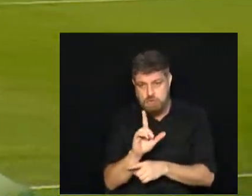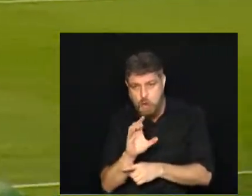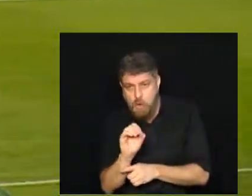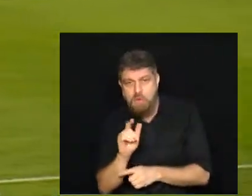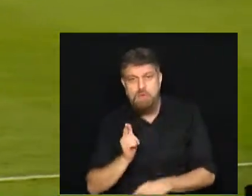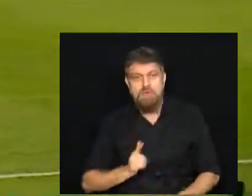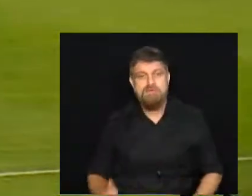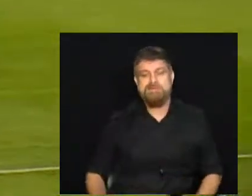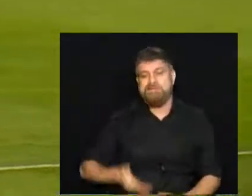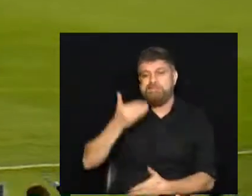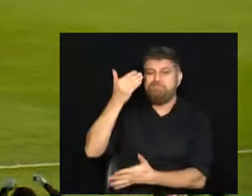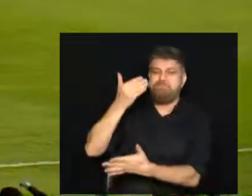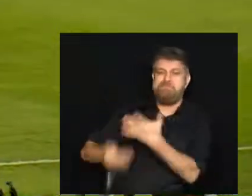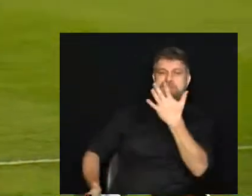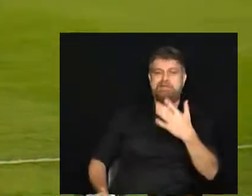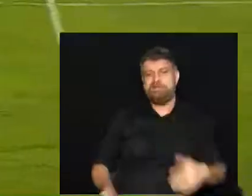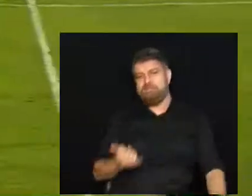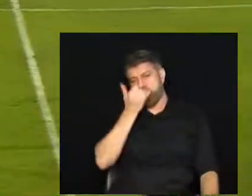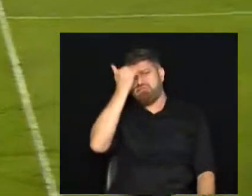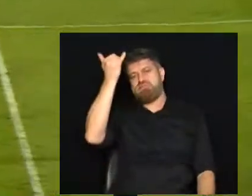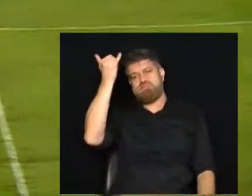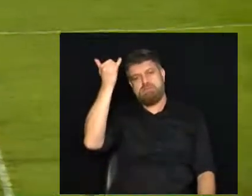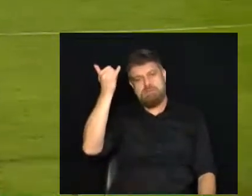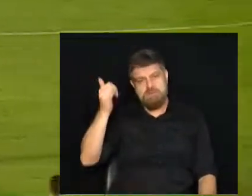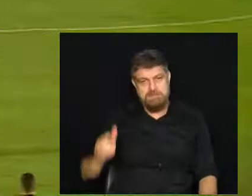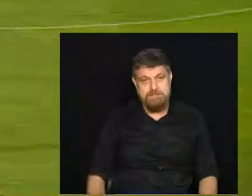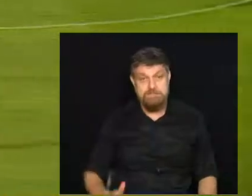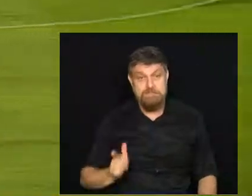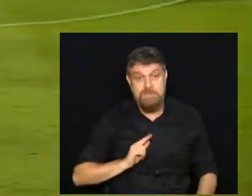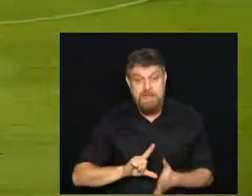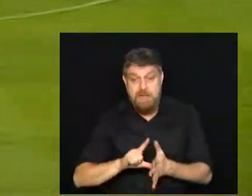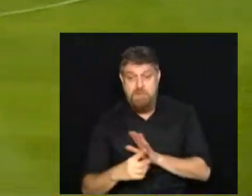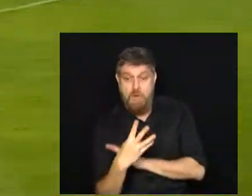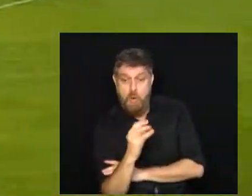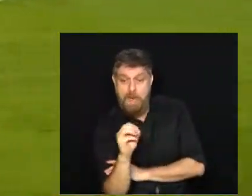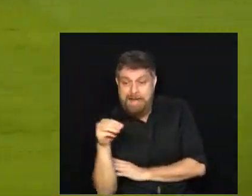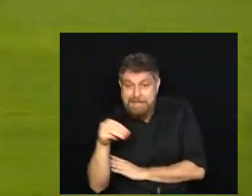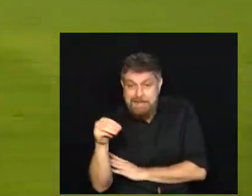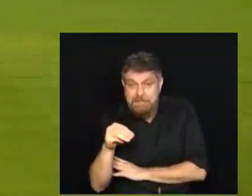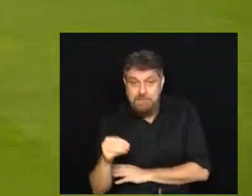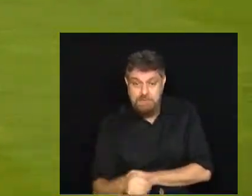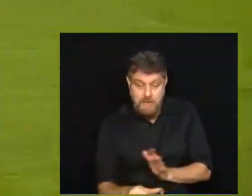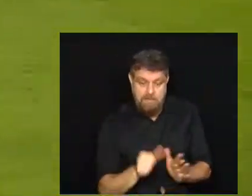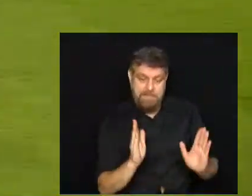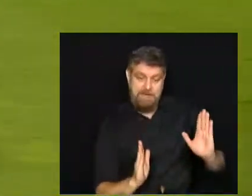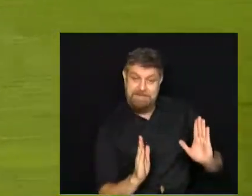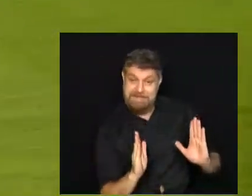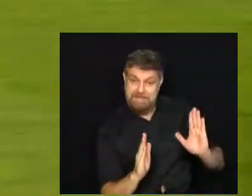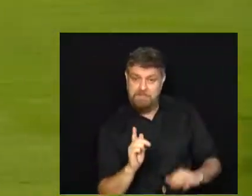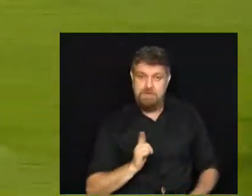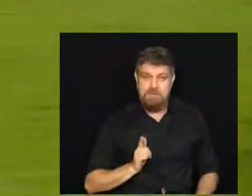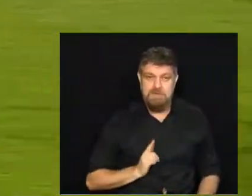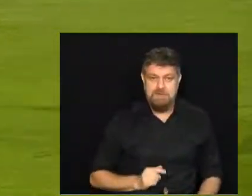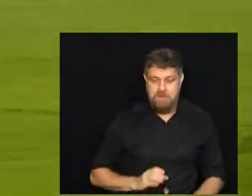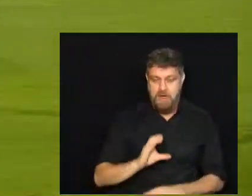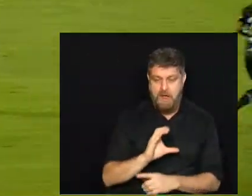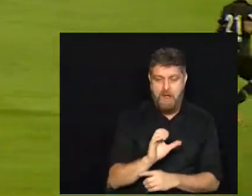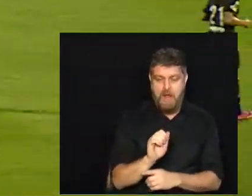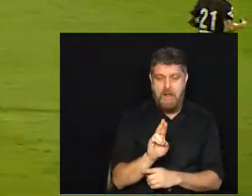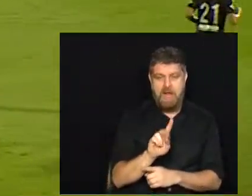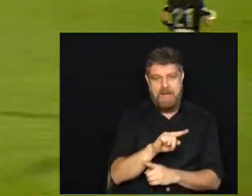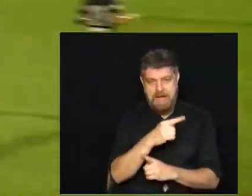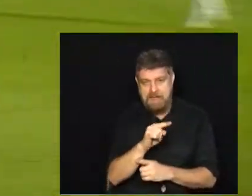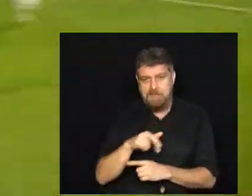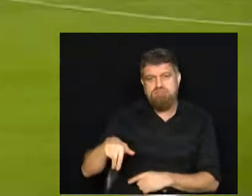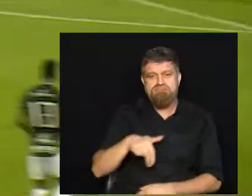marcação, perdeu o gol feito. Até que aos 40 minutos do primeiro tempo, o zagueiro Carlão avançou